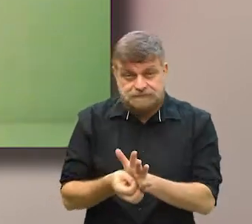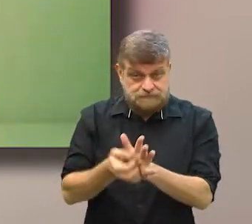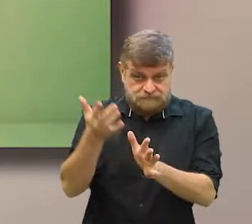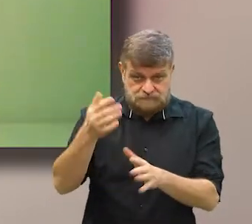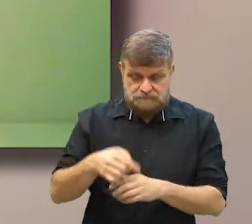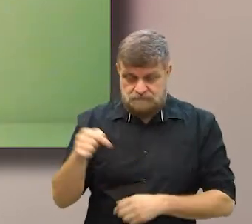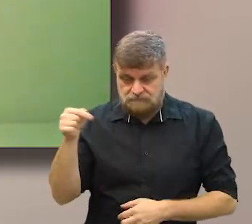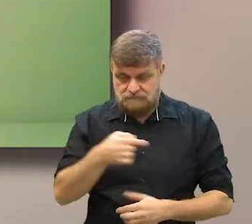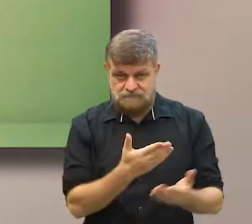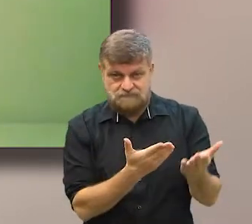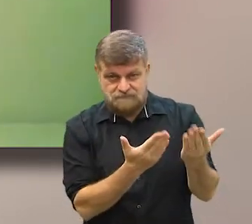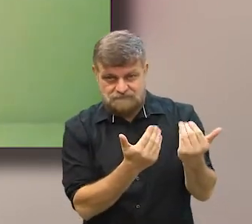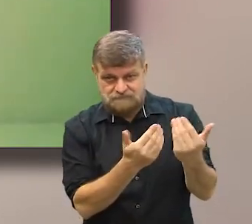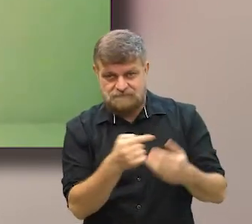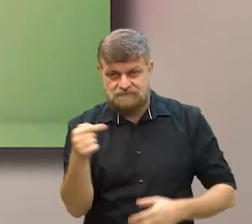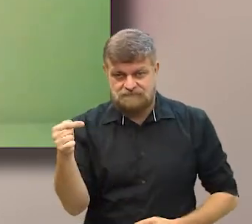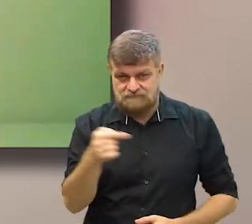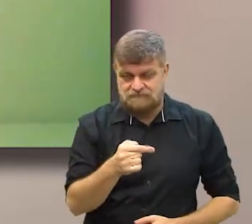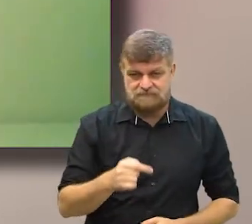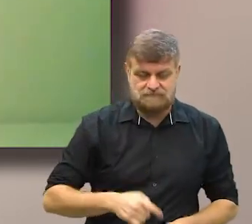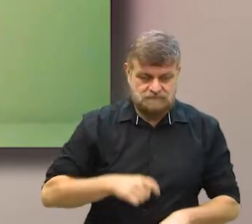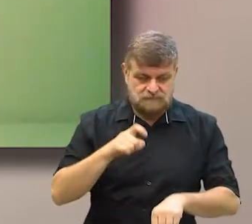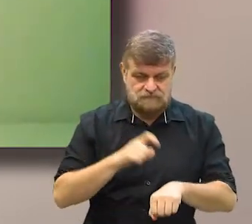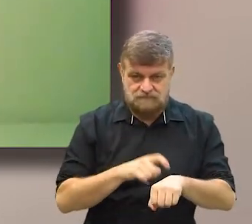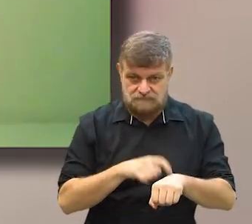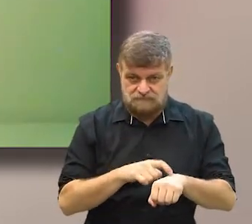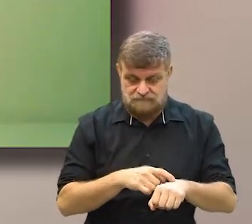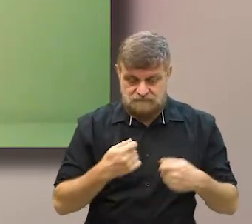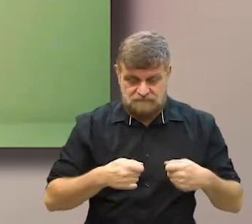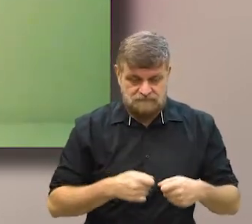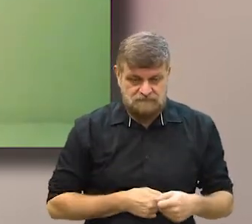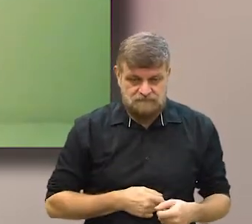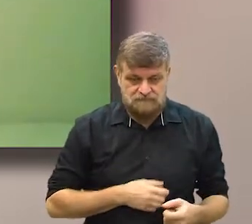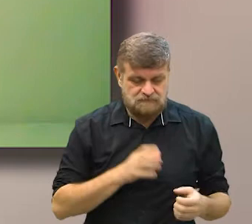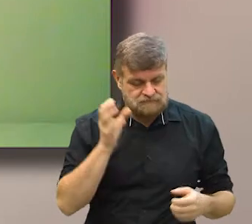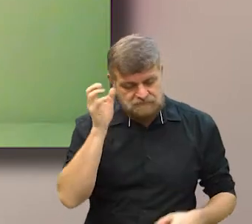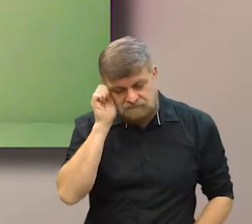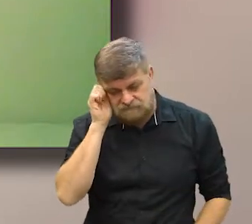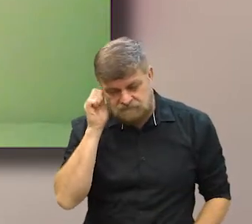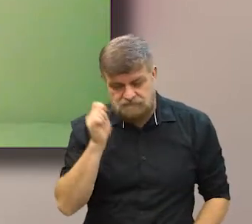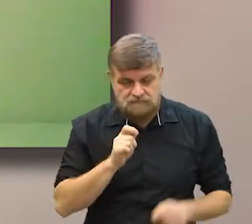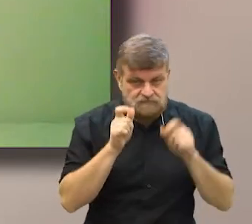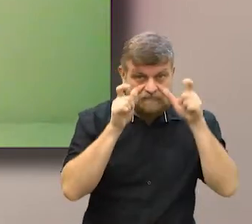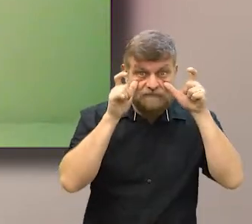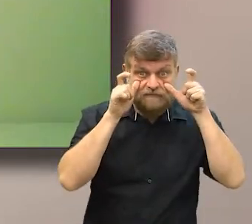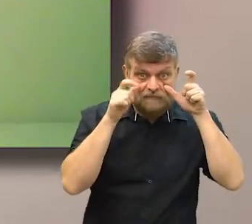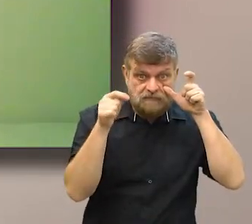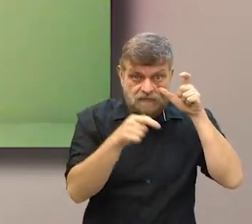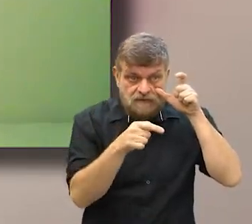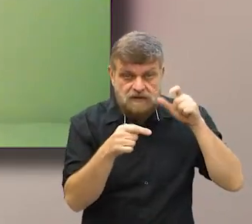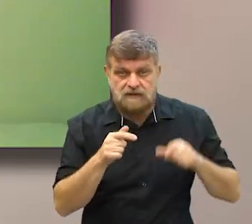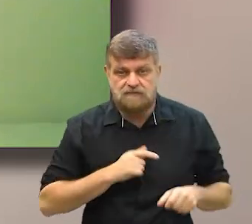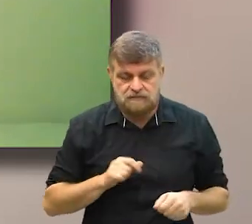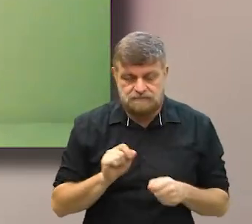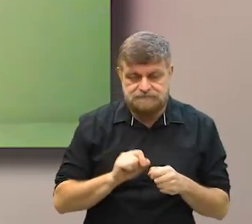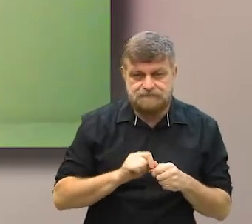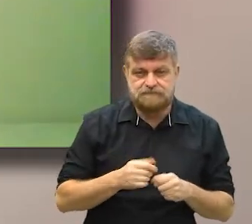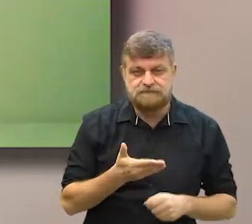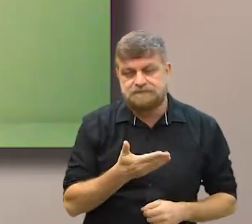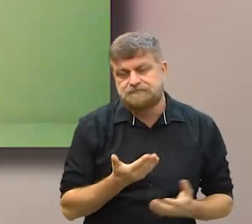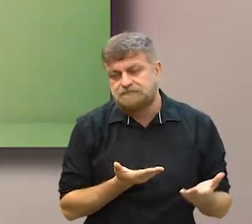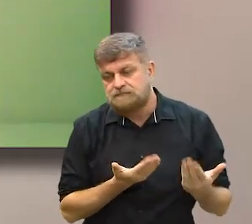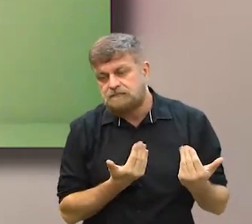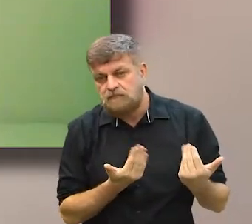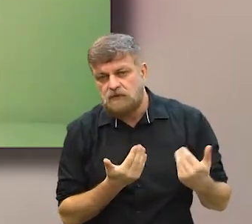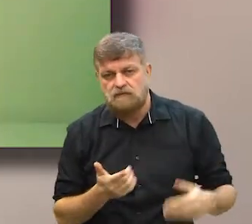vezes esses jovens gastam o seu período, que deveria ser dedicado ao sono, em vigília, ou seja, por